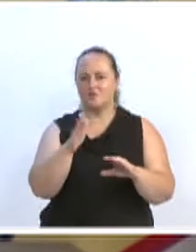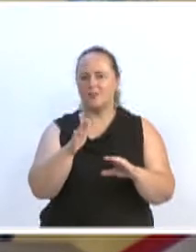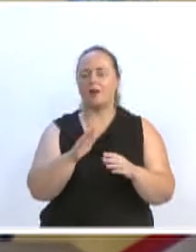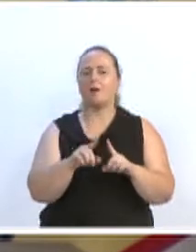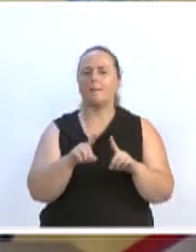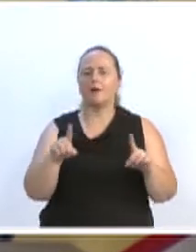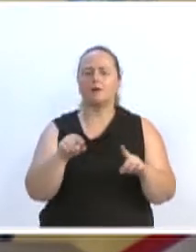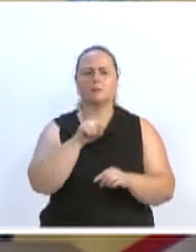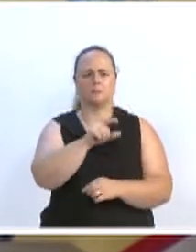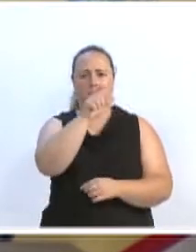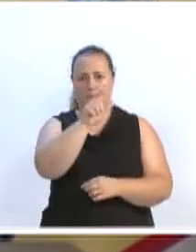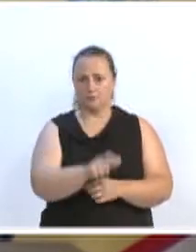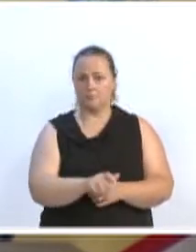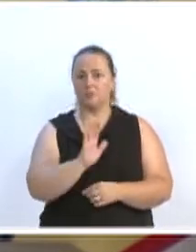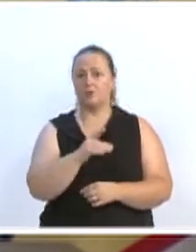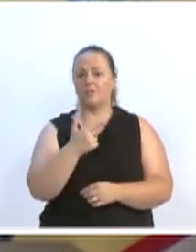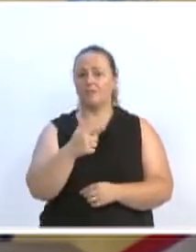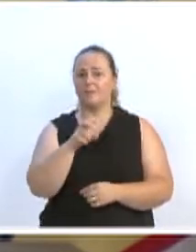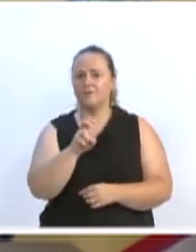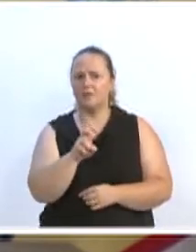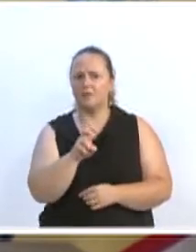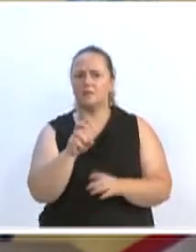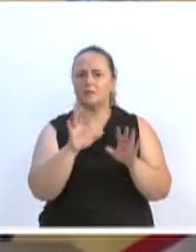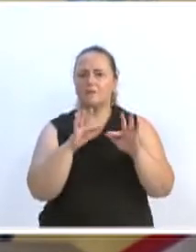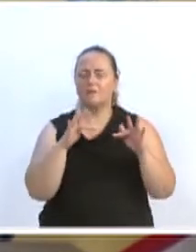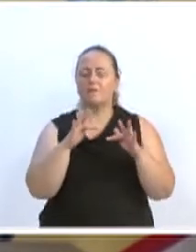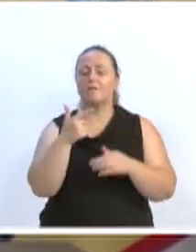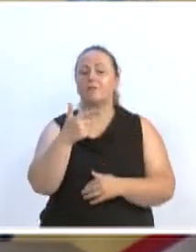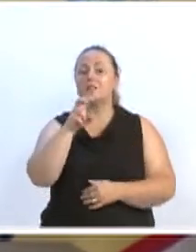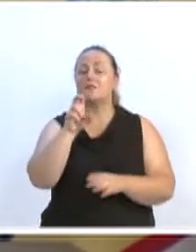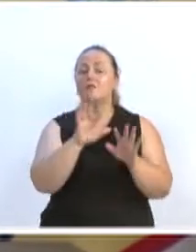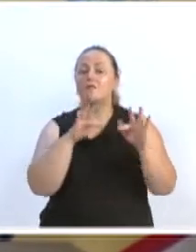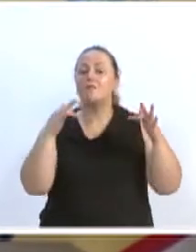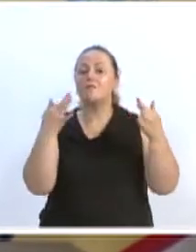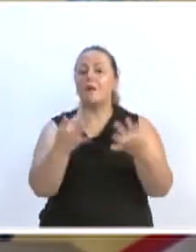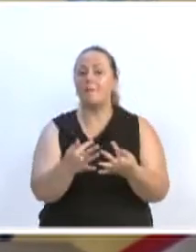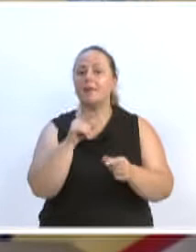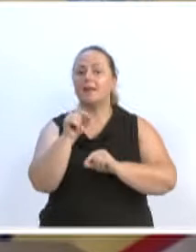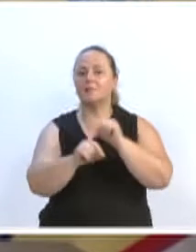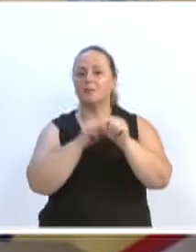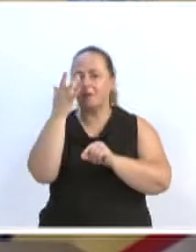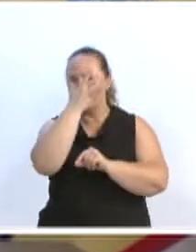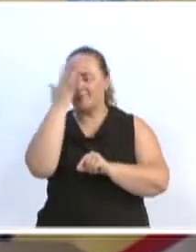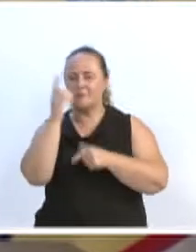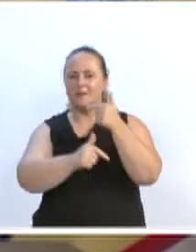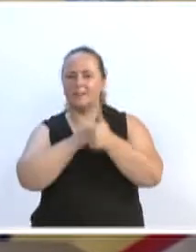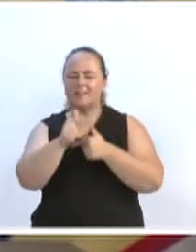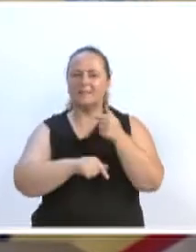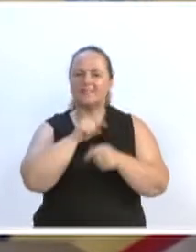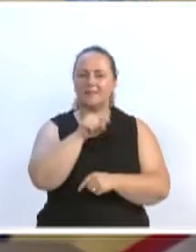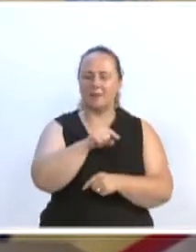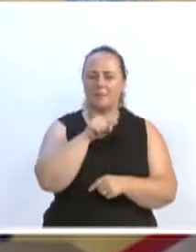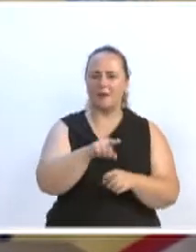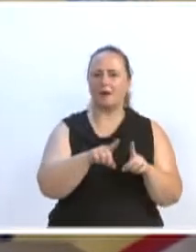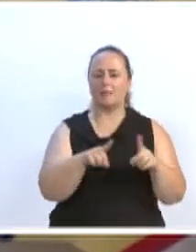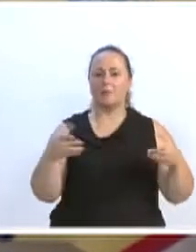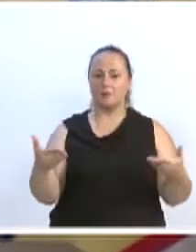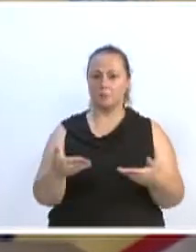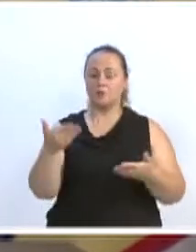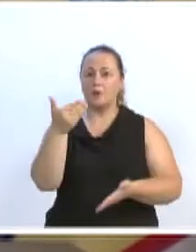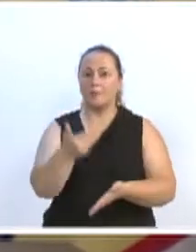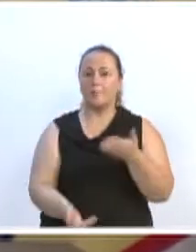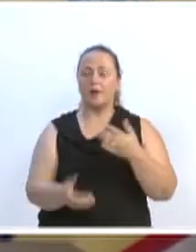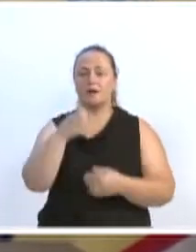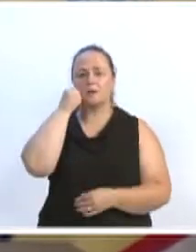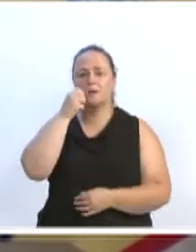cidadão tem 20 a 25 famílias que dependem daquele salário para viver e ele perde hoje 60%